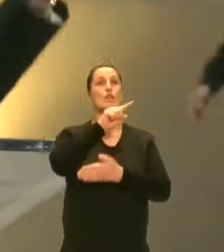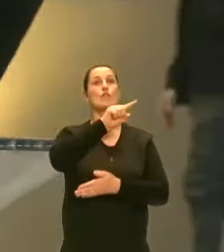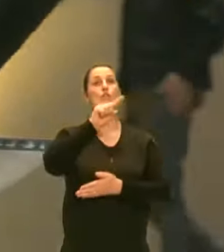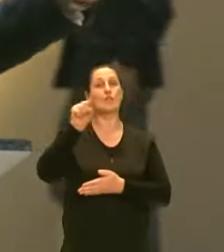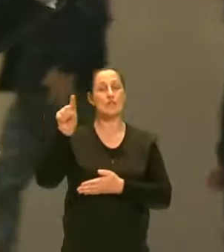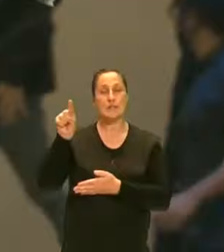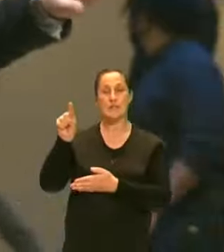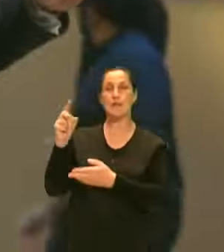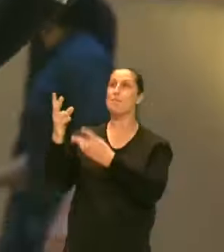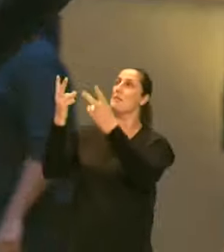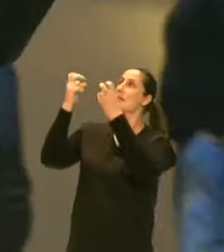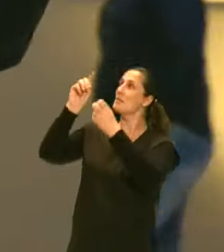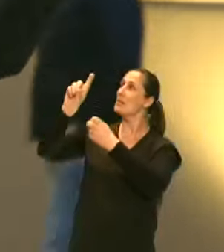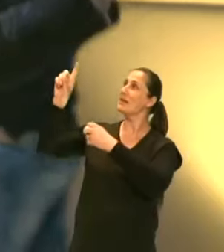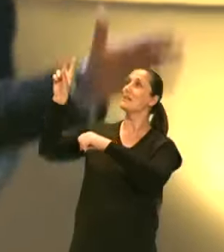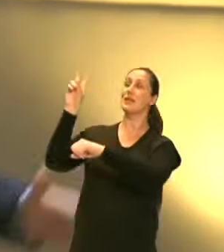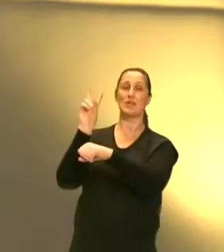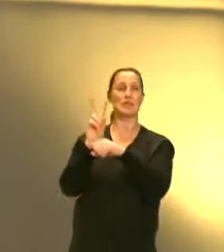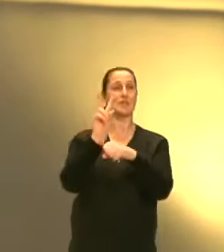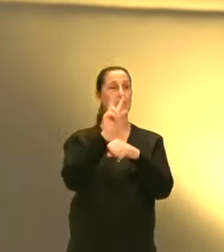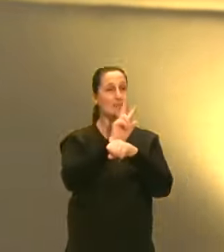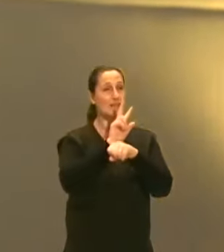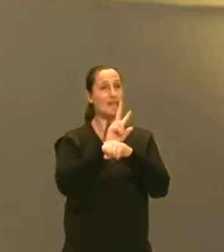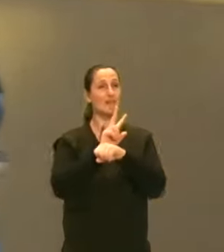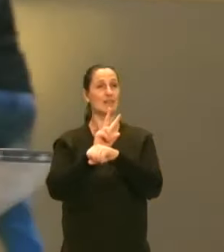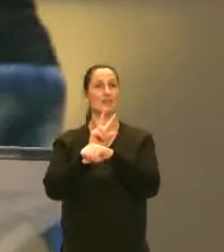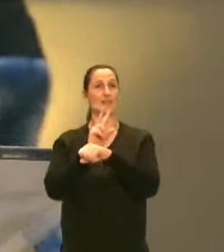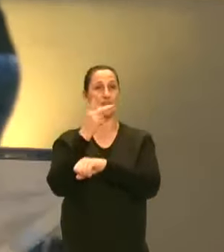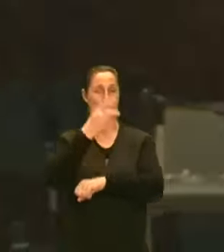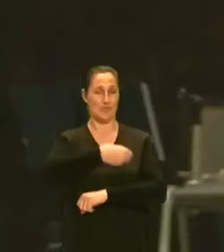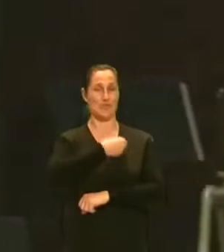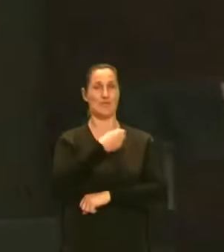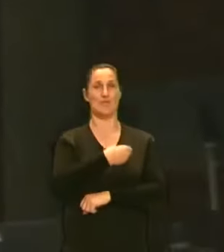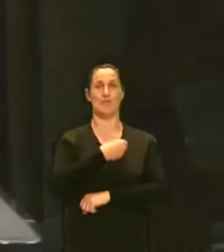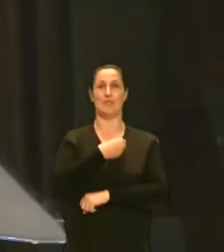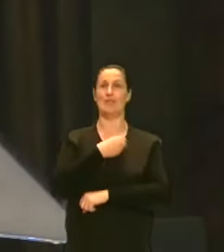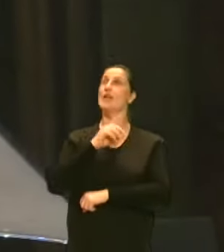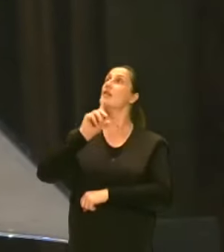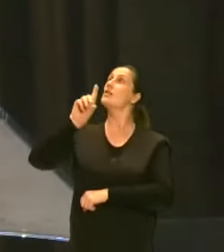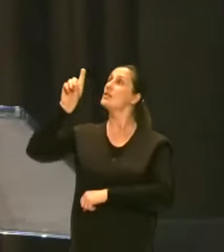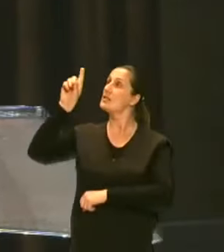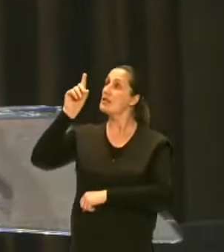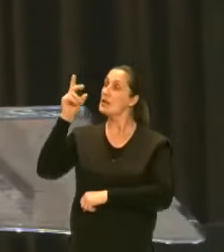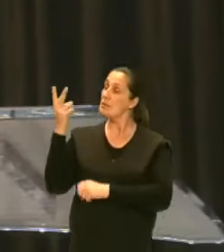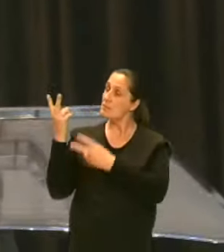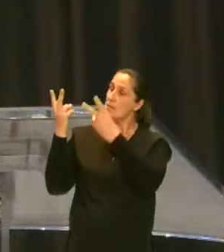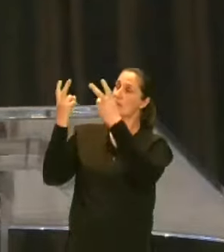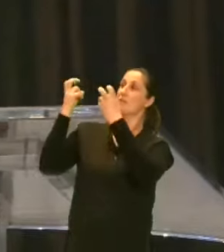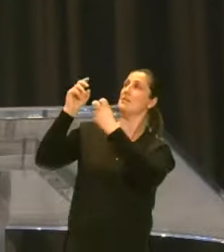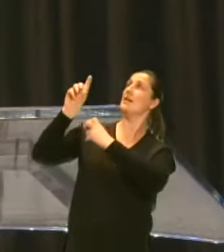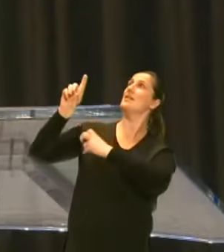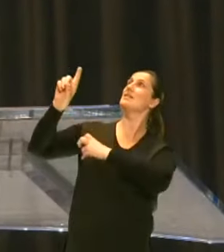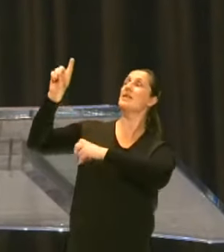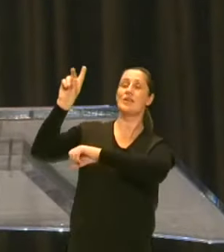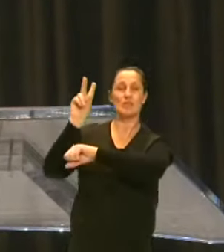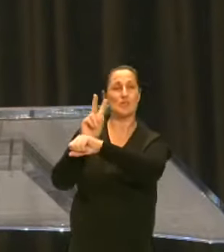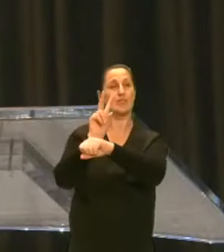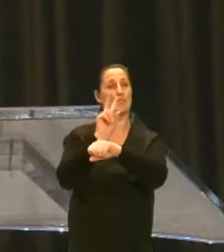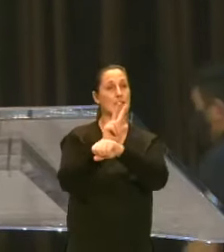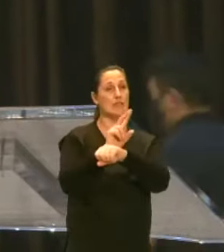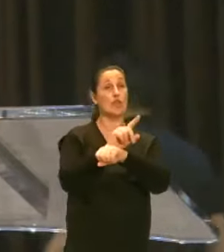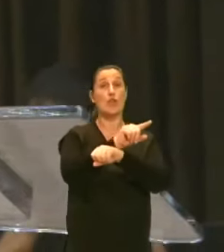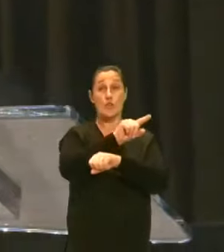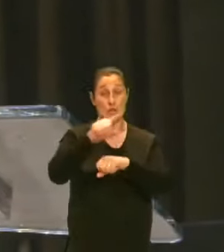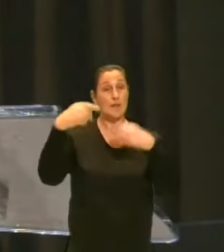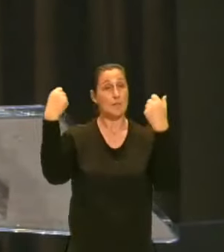verá o socorro vindo do Senhor para a tua vida. Você verá o socorro vindo do Senhor sobre você. Eleve os teus olhos